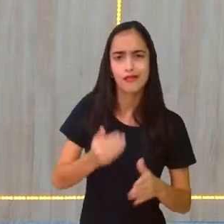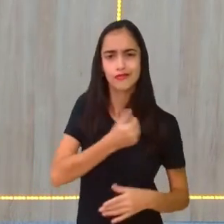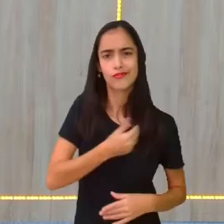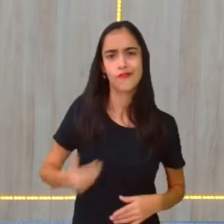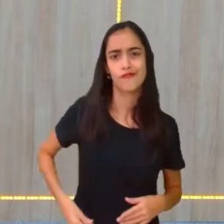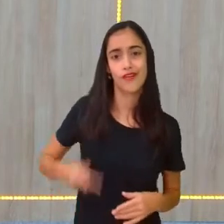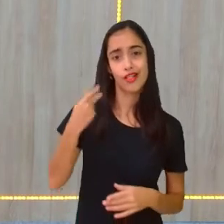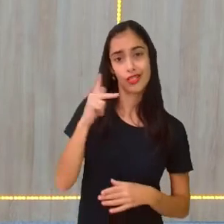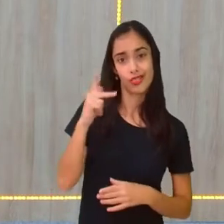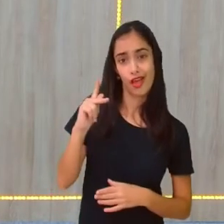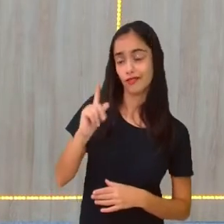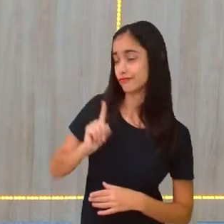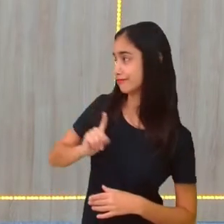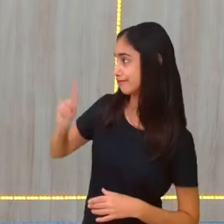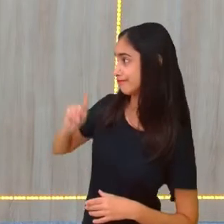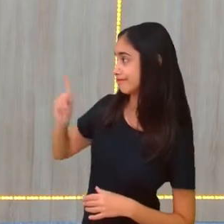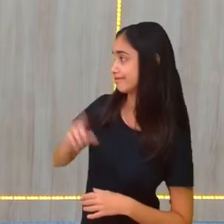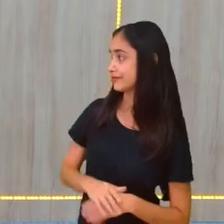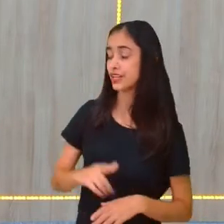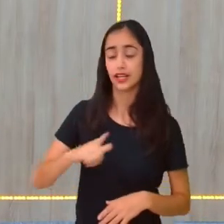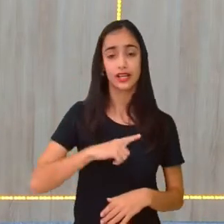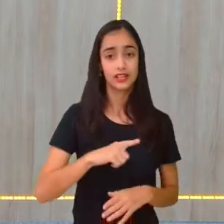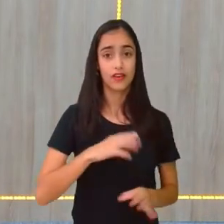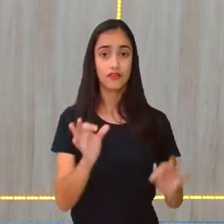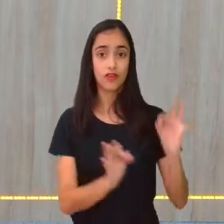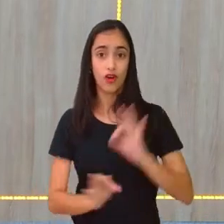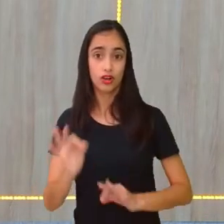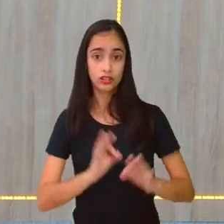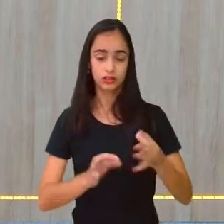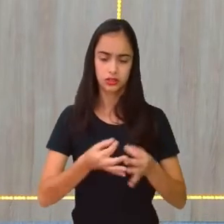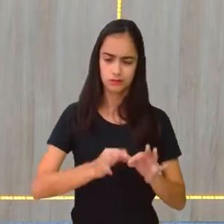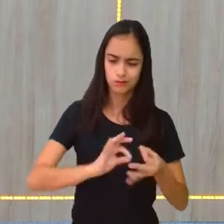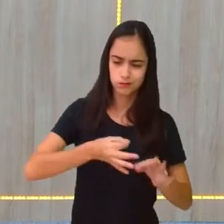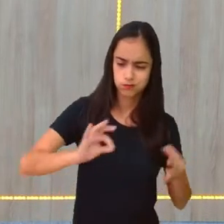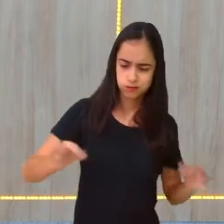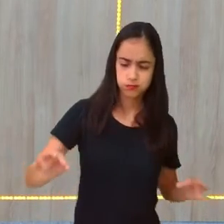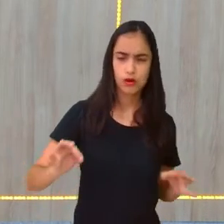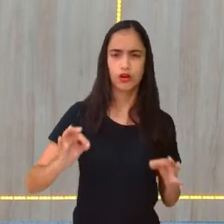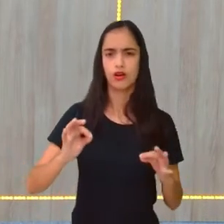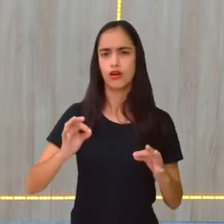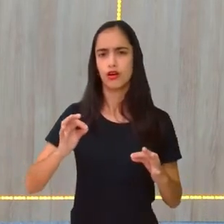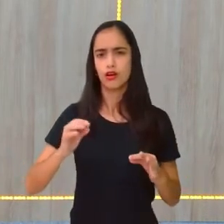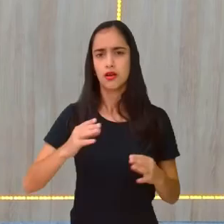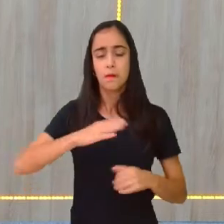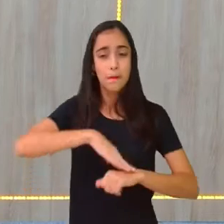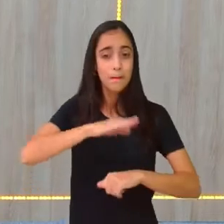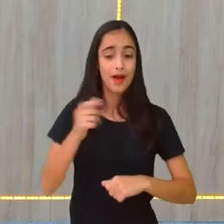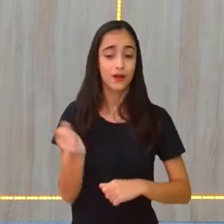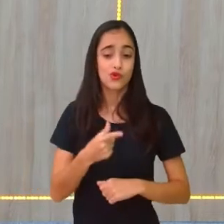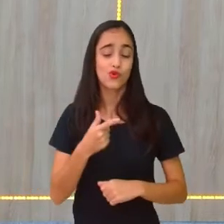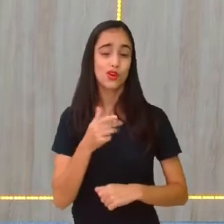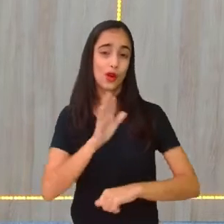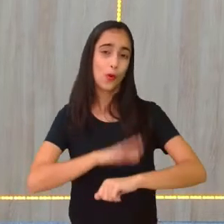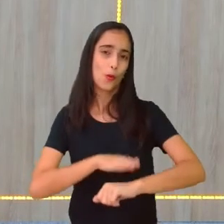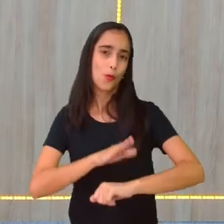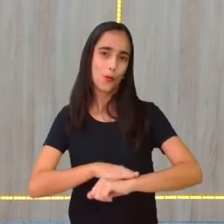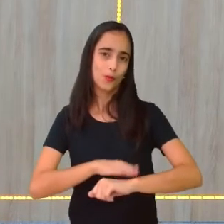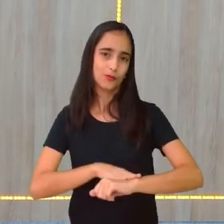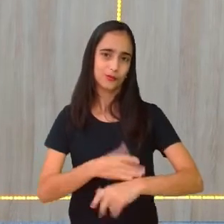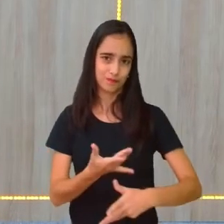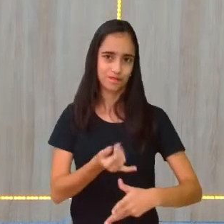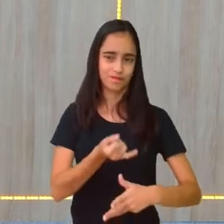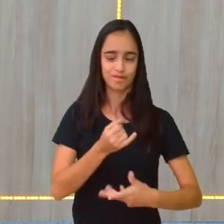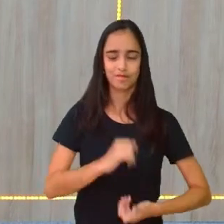certo, ele teve medidas, né, que se estenderam para além do seu tempo, né,